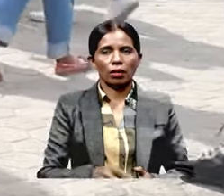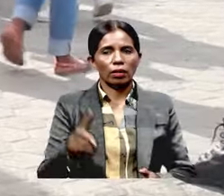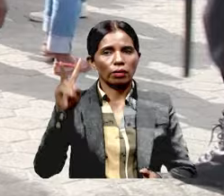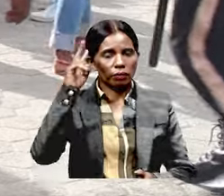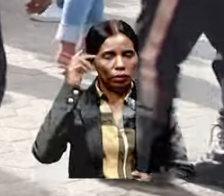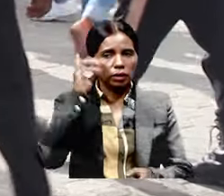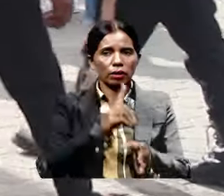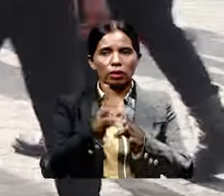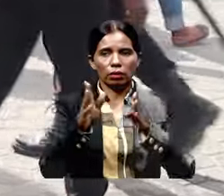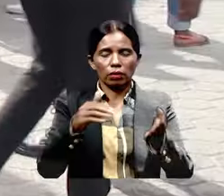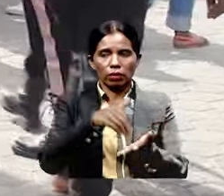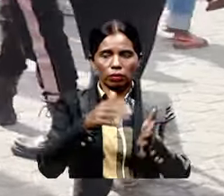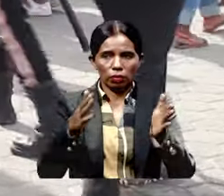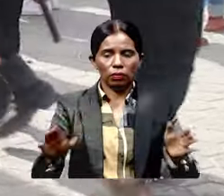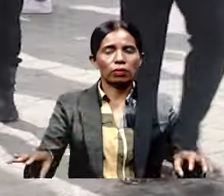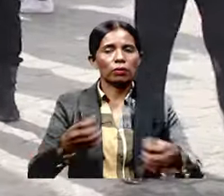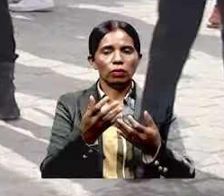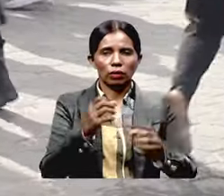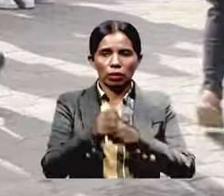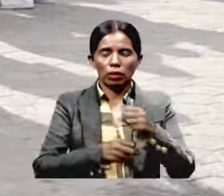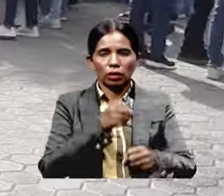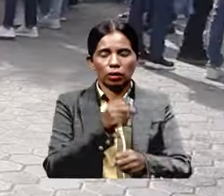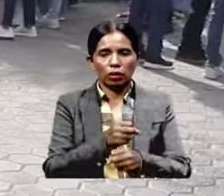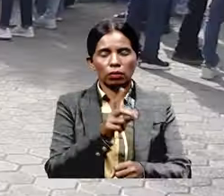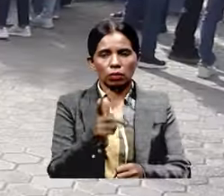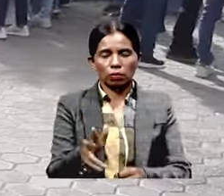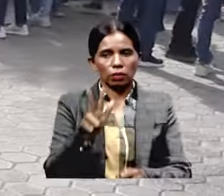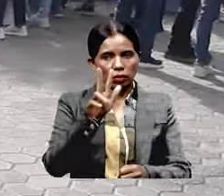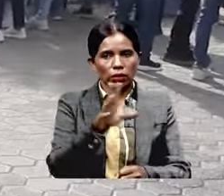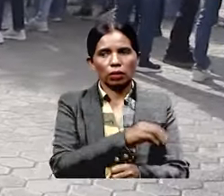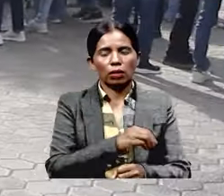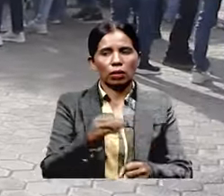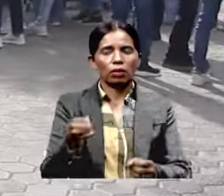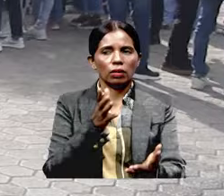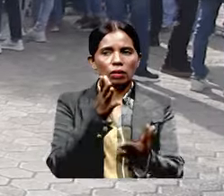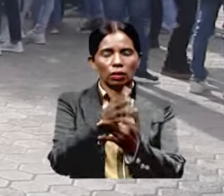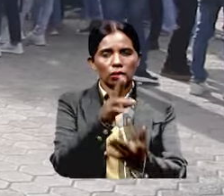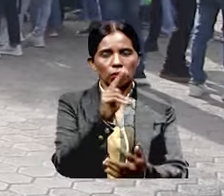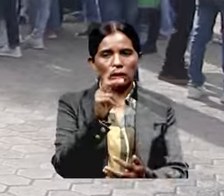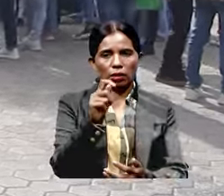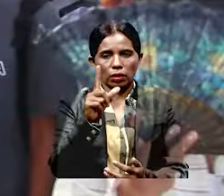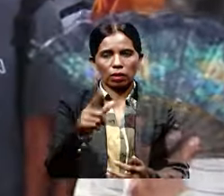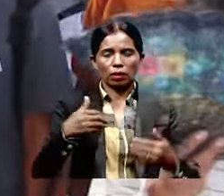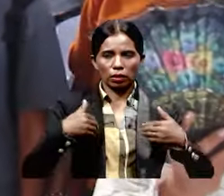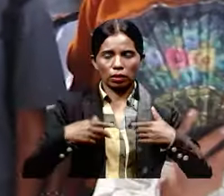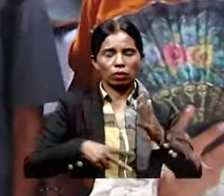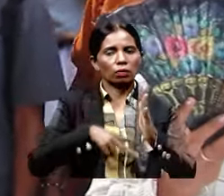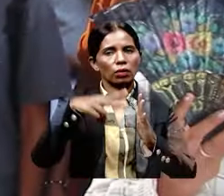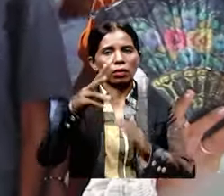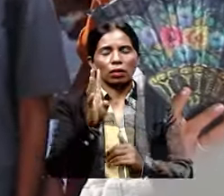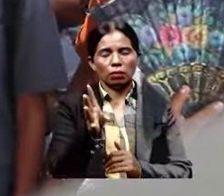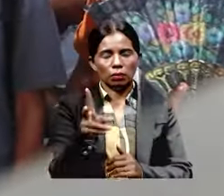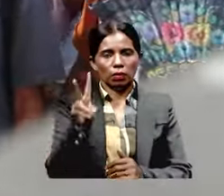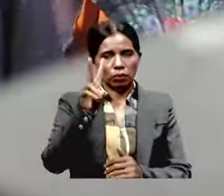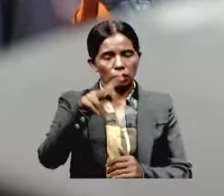ba estudante fo ne bere mata ona ia tina rihun ruo ruo nulu resin tolu atu asesu ba wene teli ten ki ia valor minimu hat nulu resin